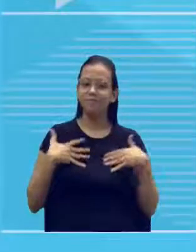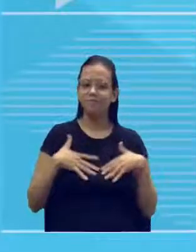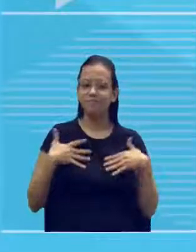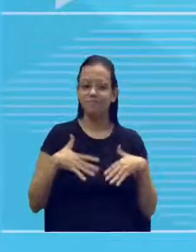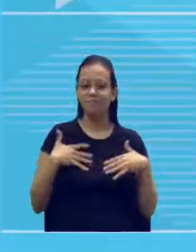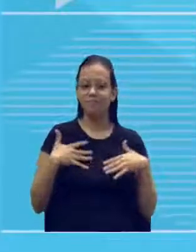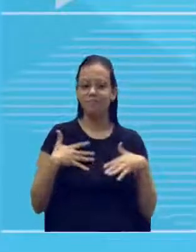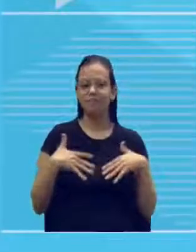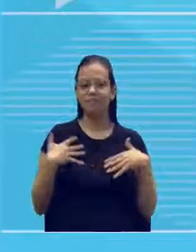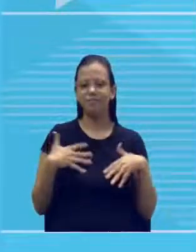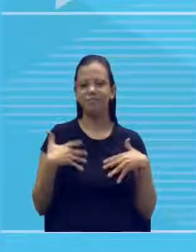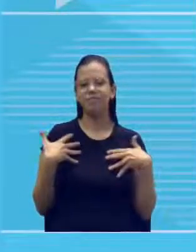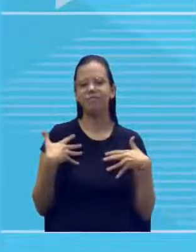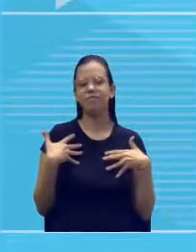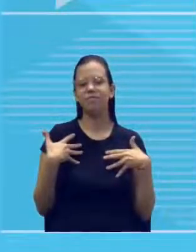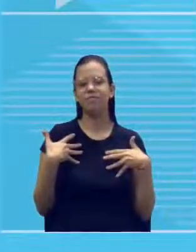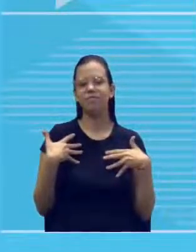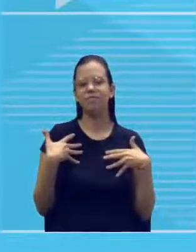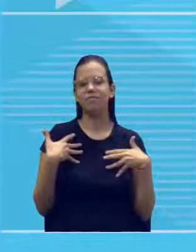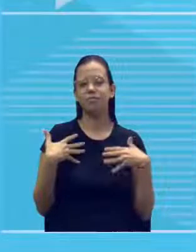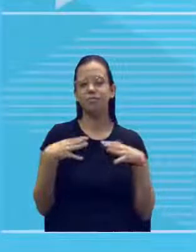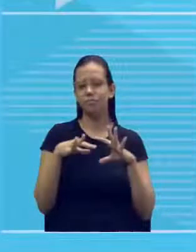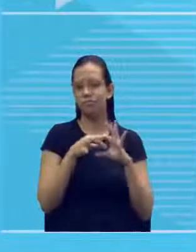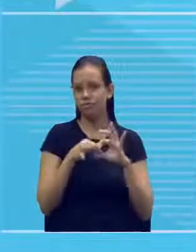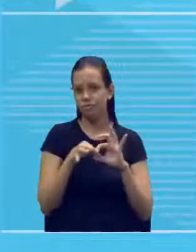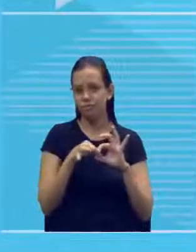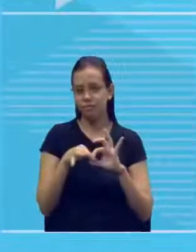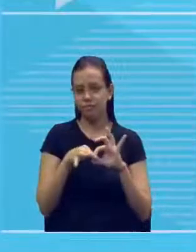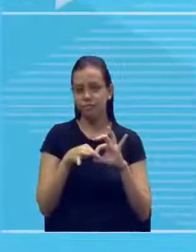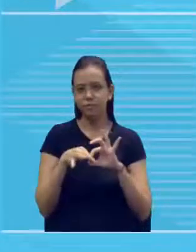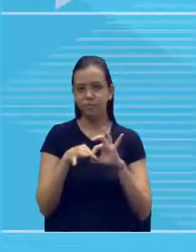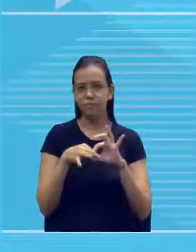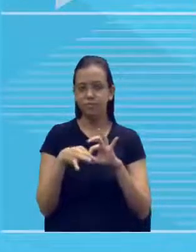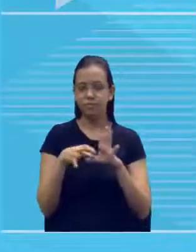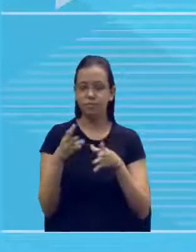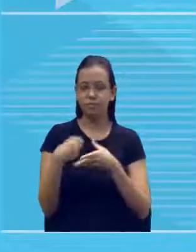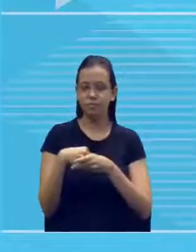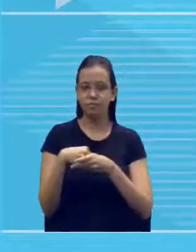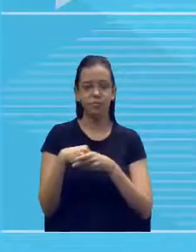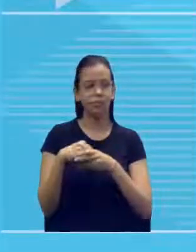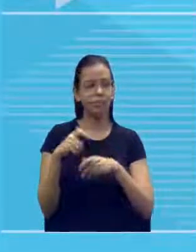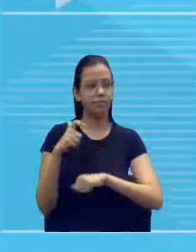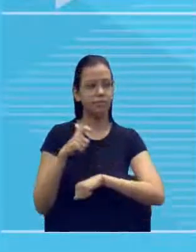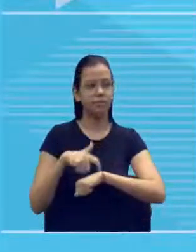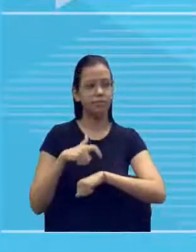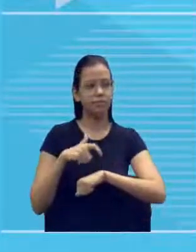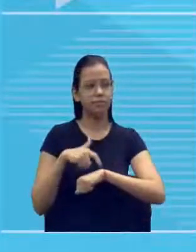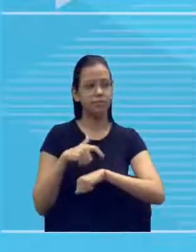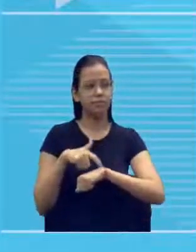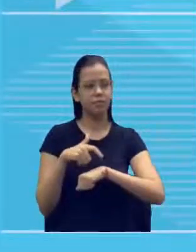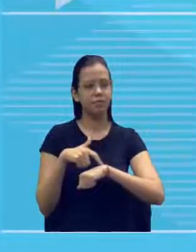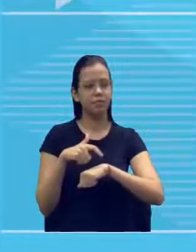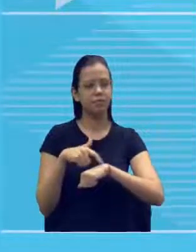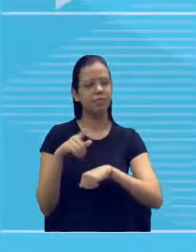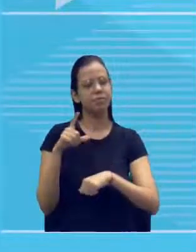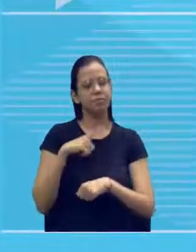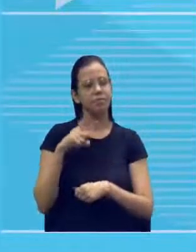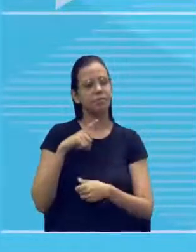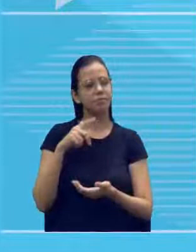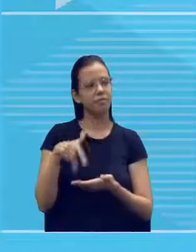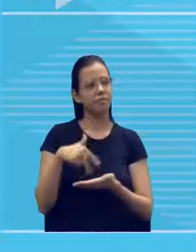né? Euforia, união, né? Dentro desses momentos regados a